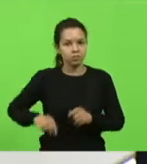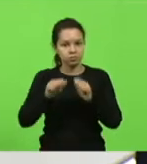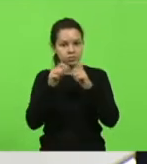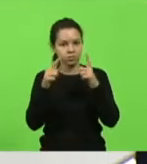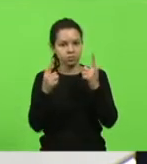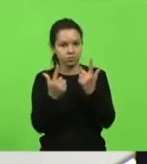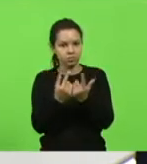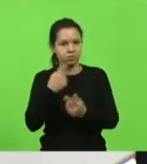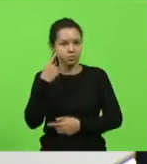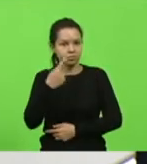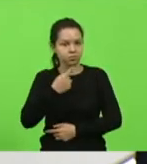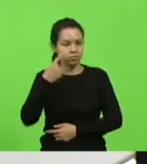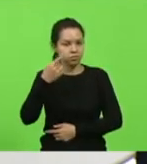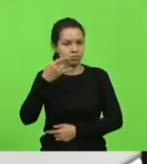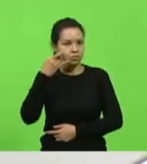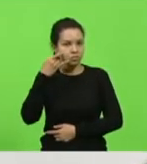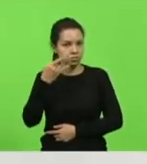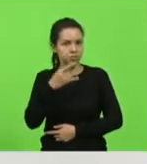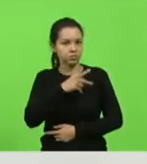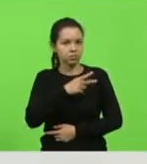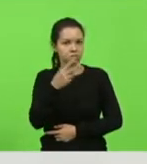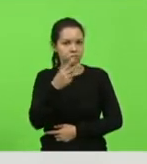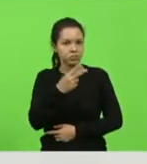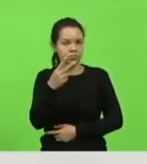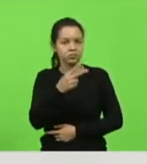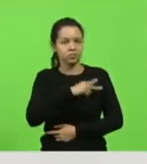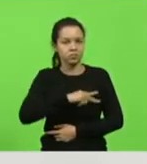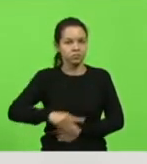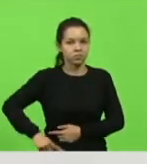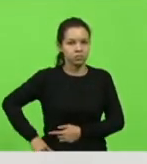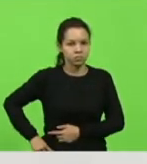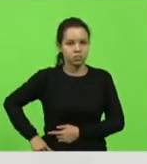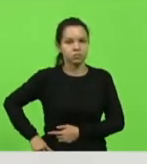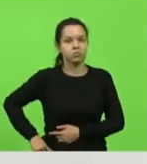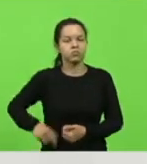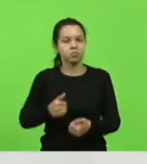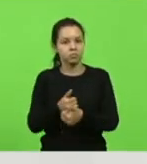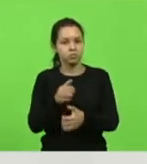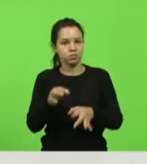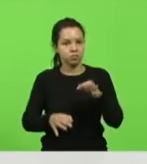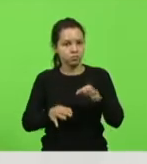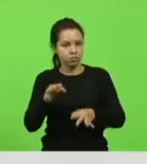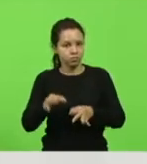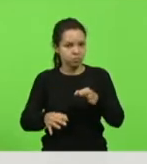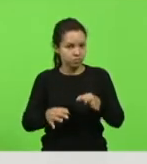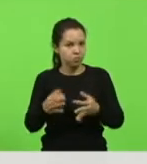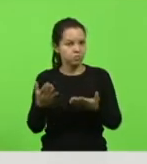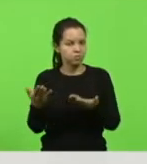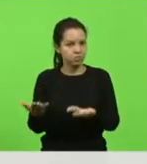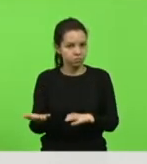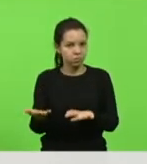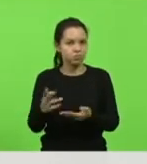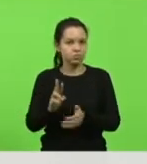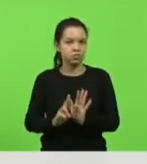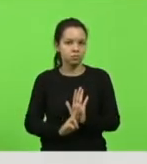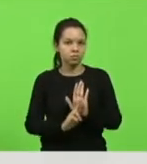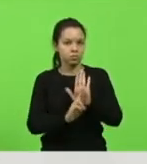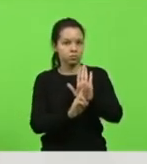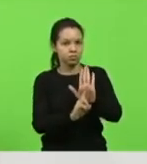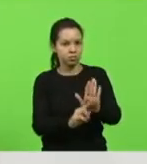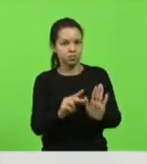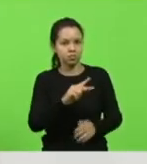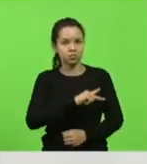Nadal o vice-presidente do Tribunal de Justiça Desembargador João Henrique Blasi e neste ato representa o